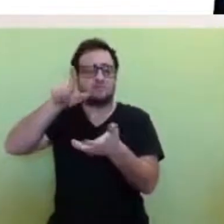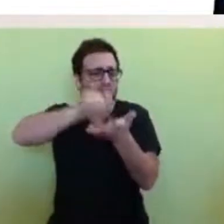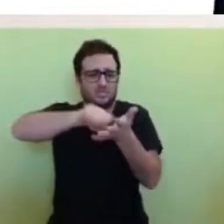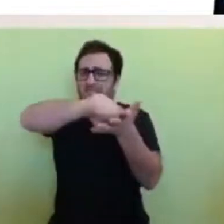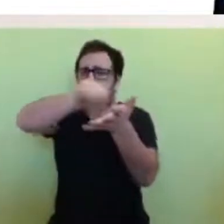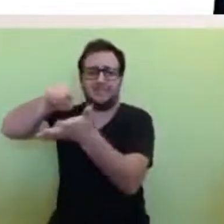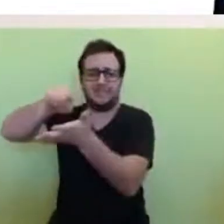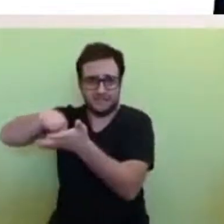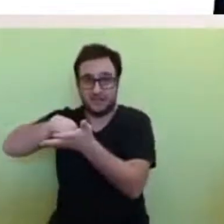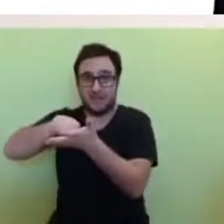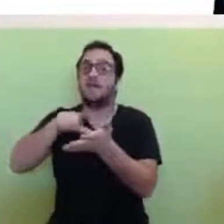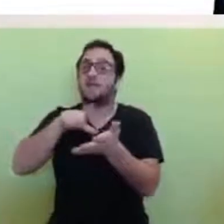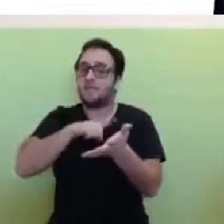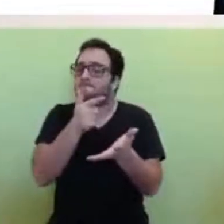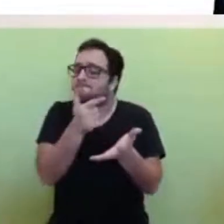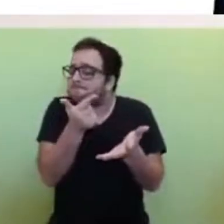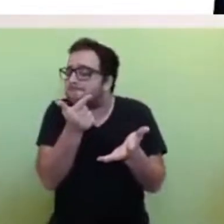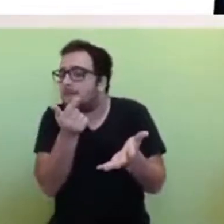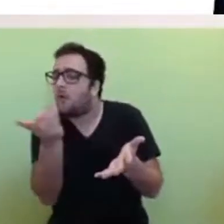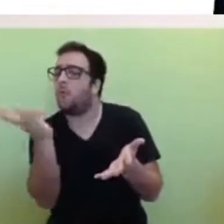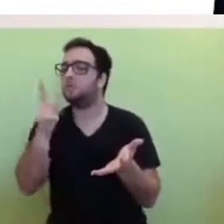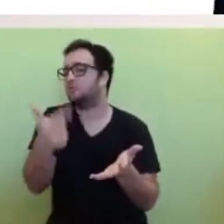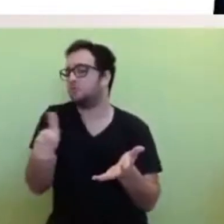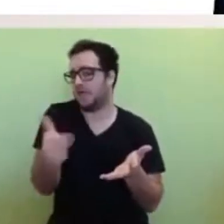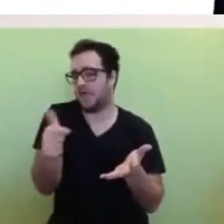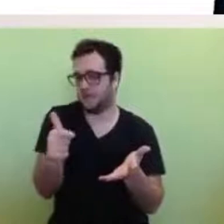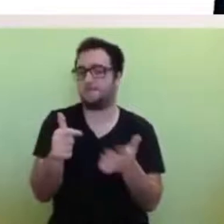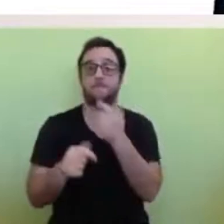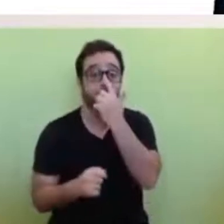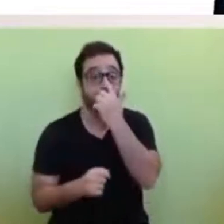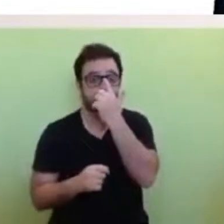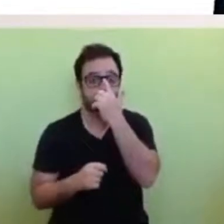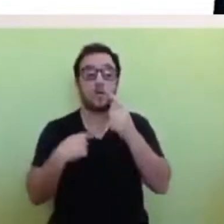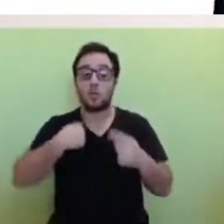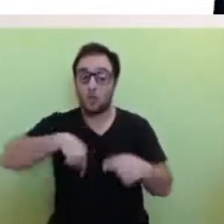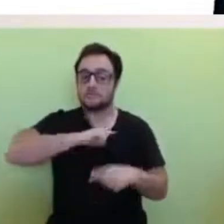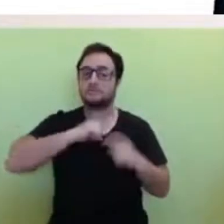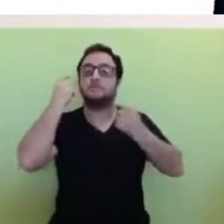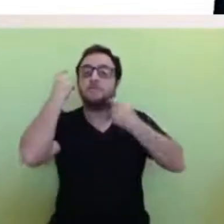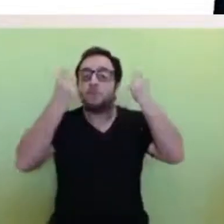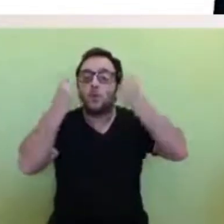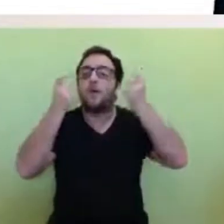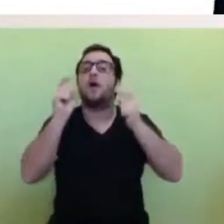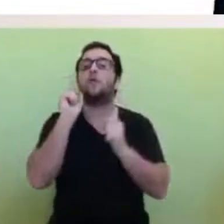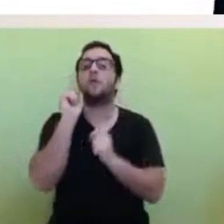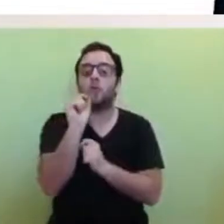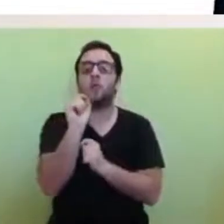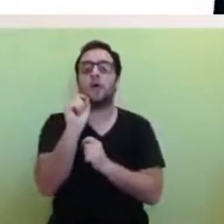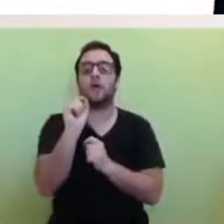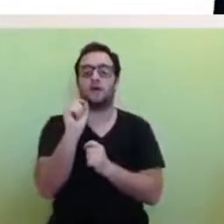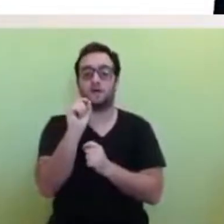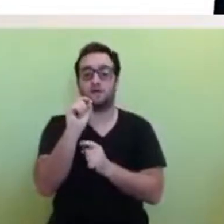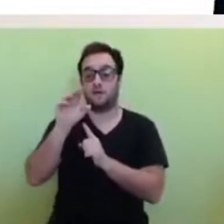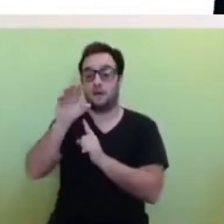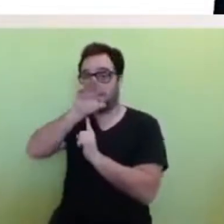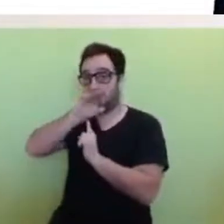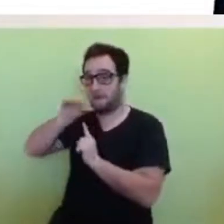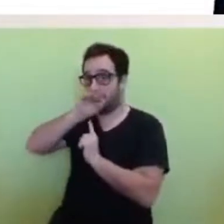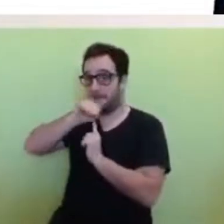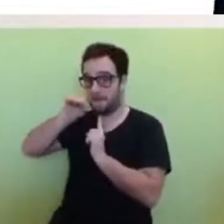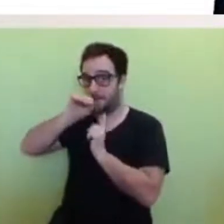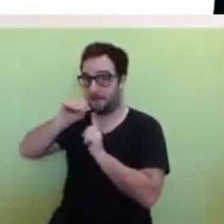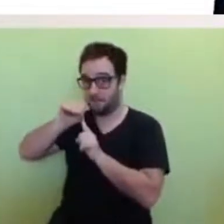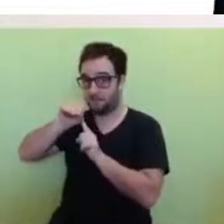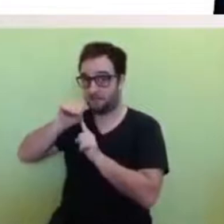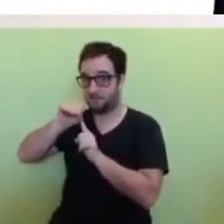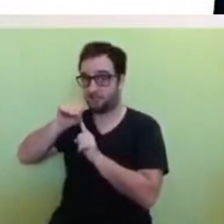E daí a gente tem uma preocupação que é de diferenciar o que é fala e o que é escrita.